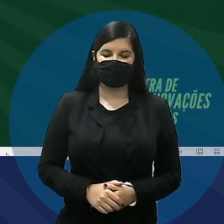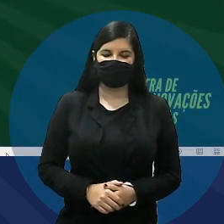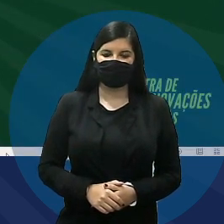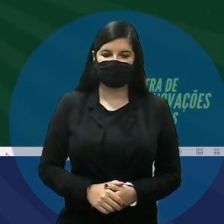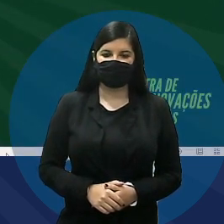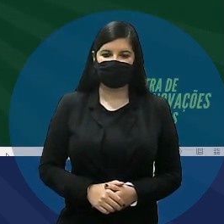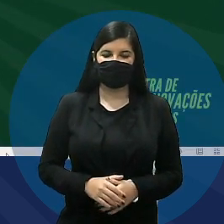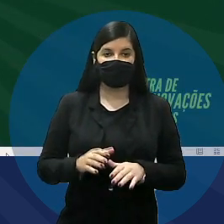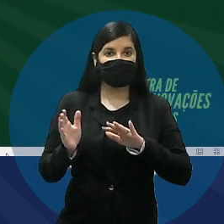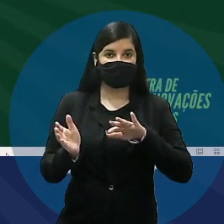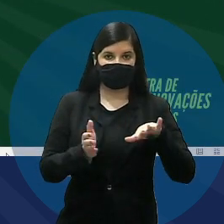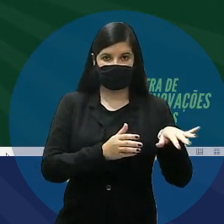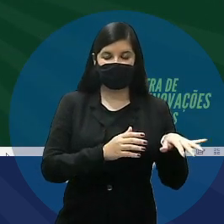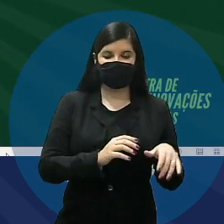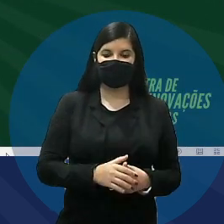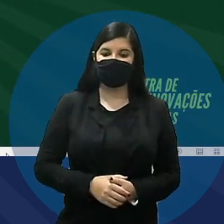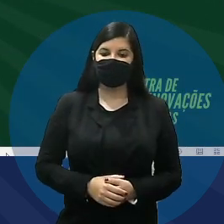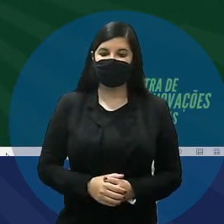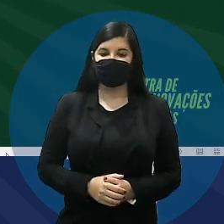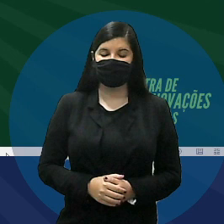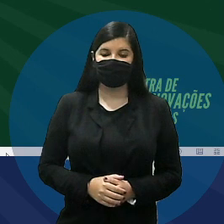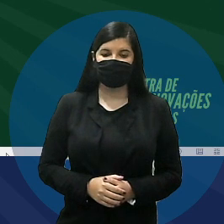Pode passar.